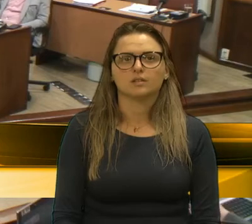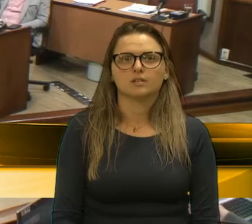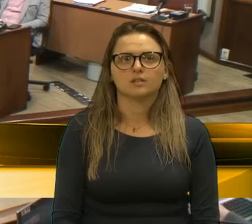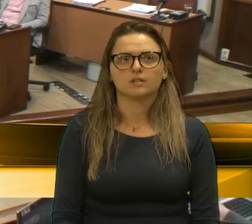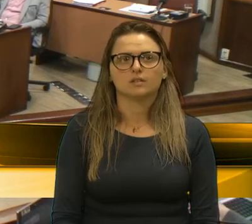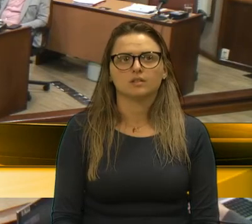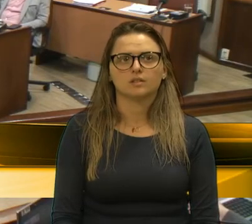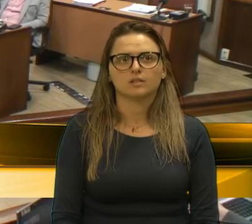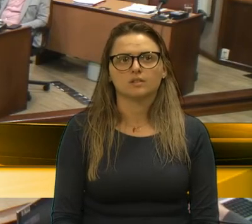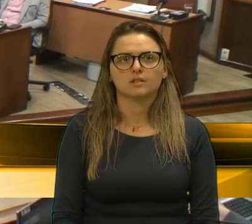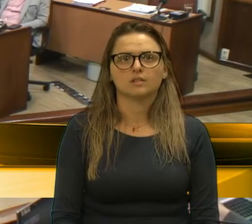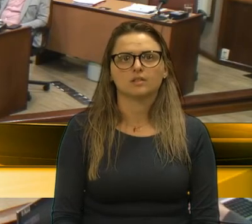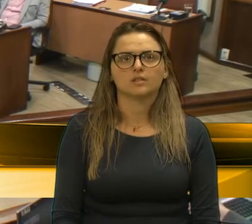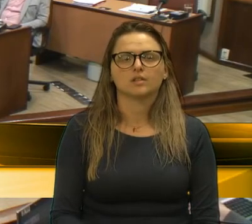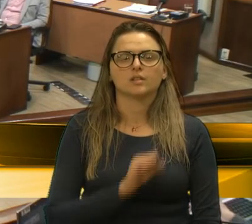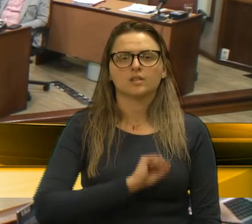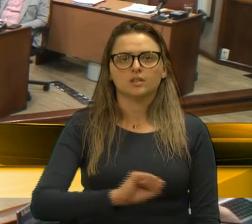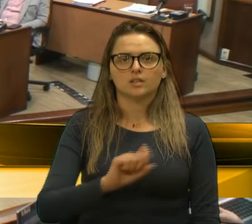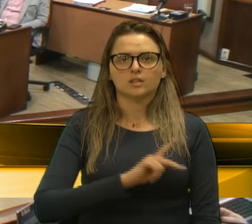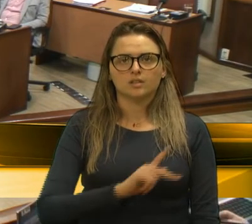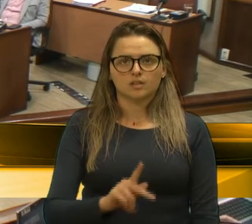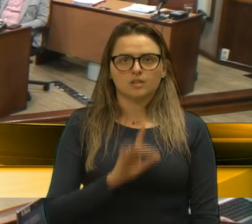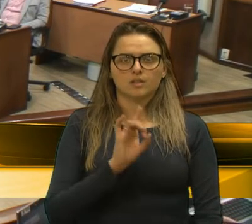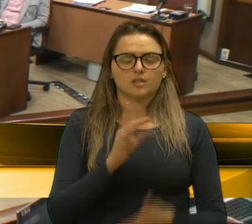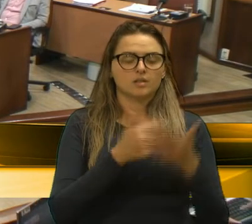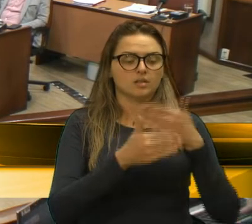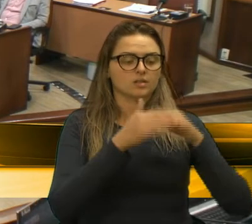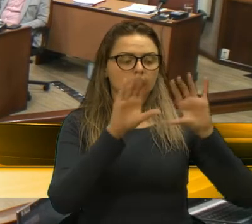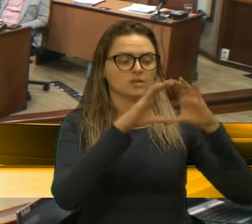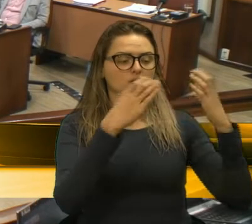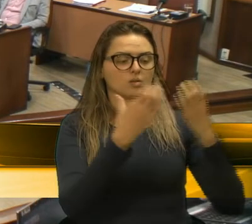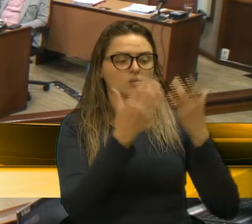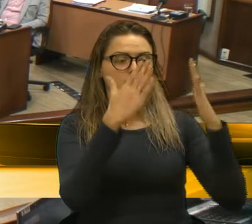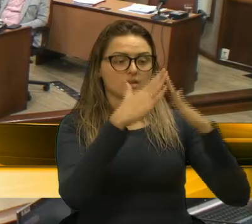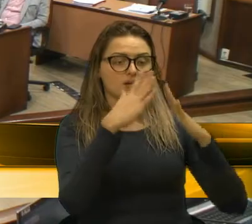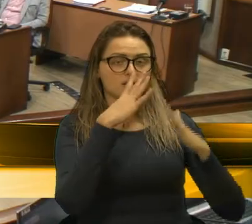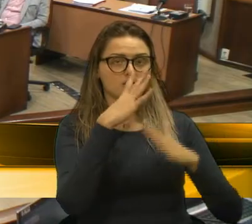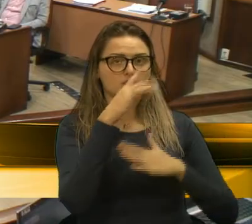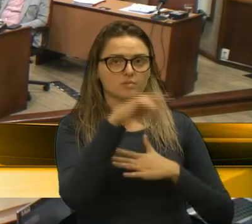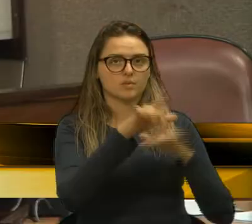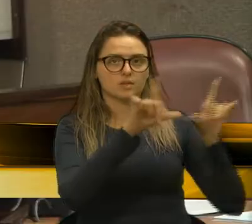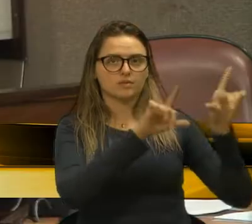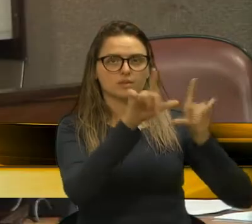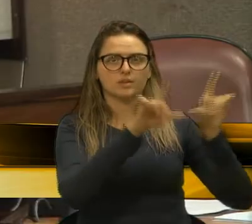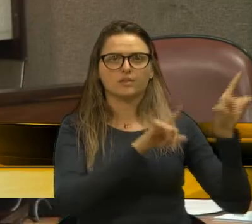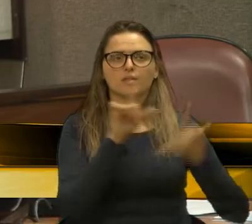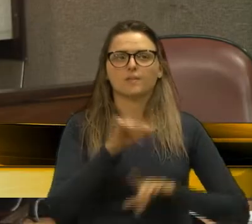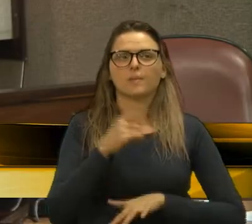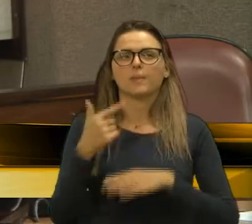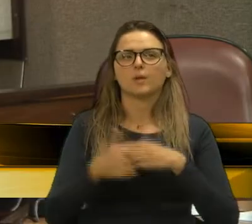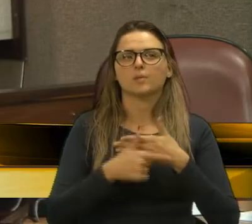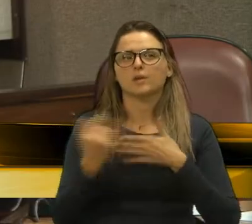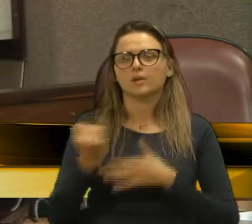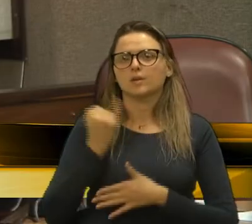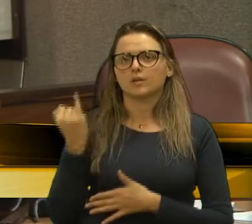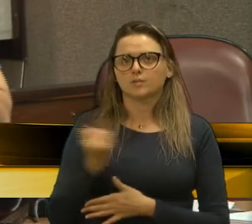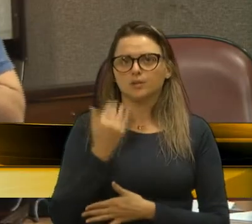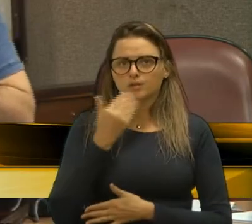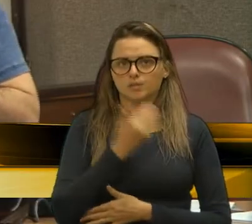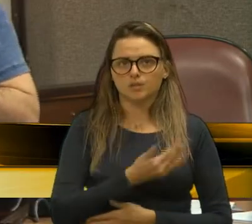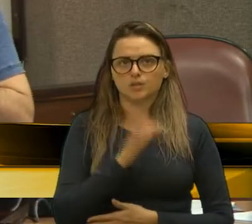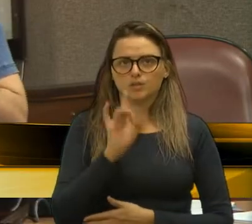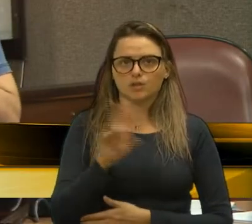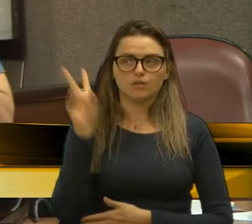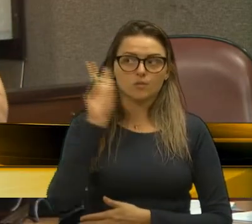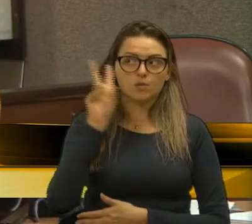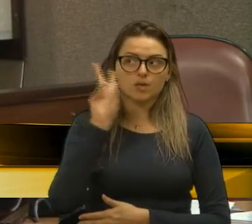senhor presidente para a comunidade tem casa nos acompanhando esse pedido de informações a importância dele vamos recapitular lá em